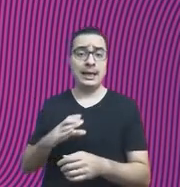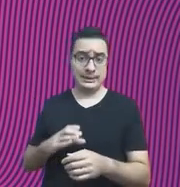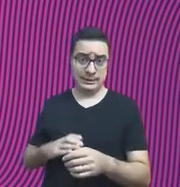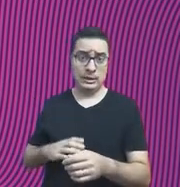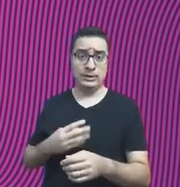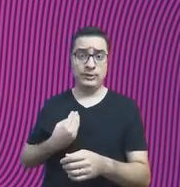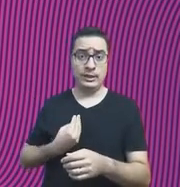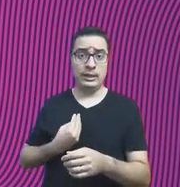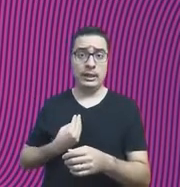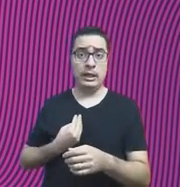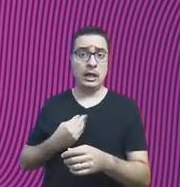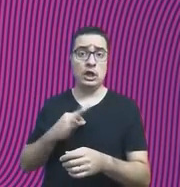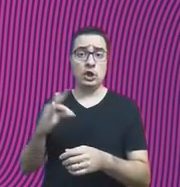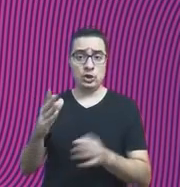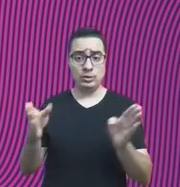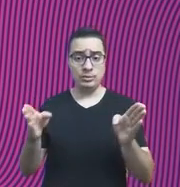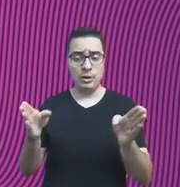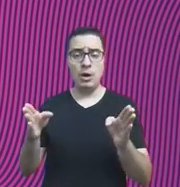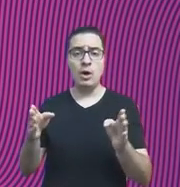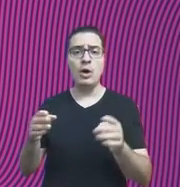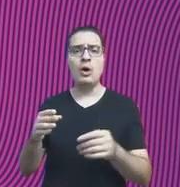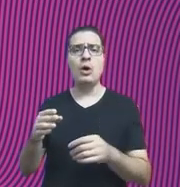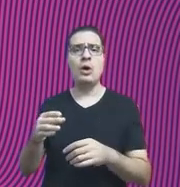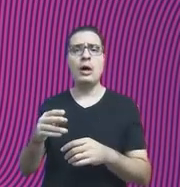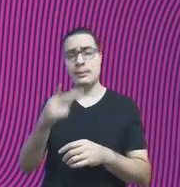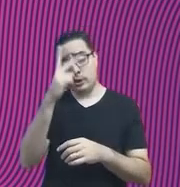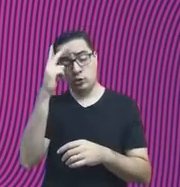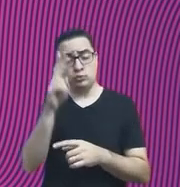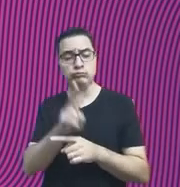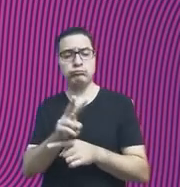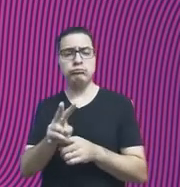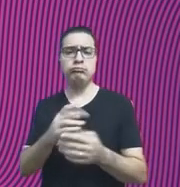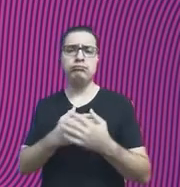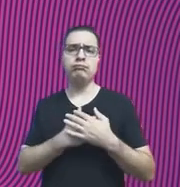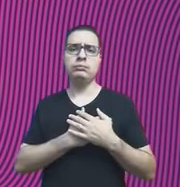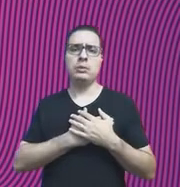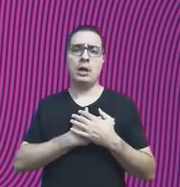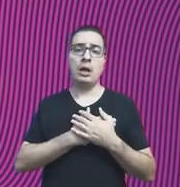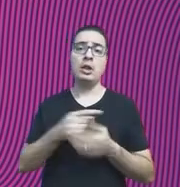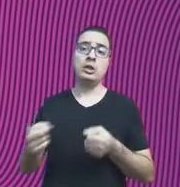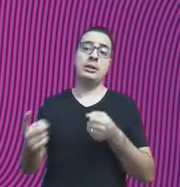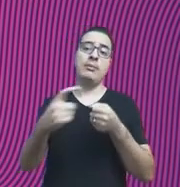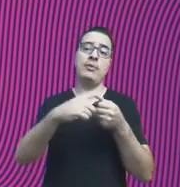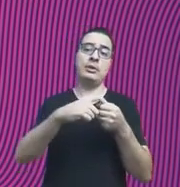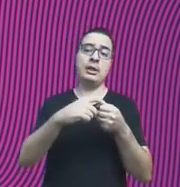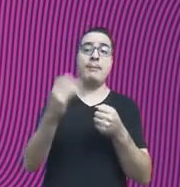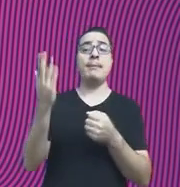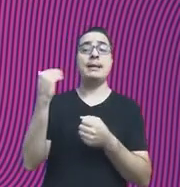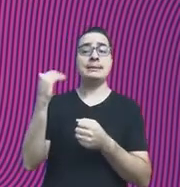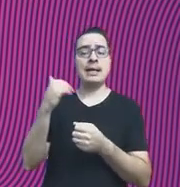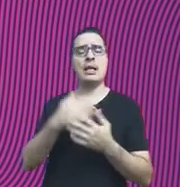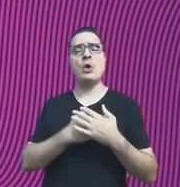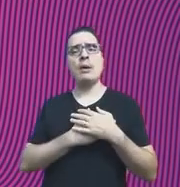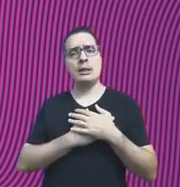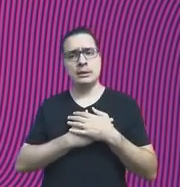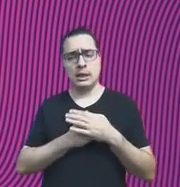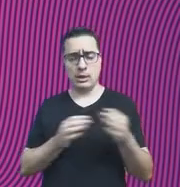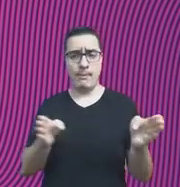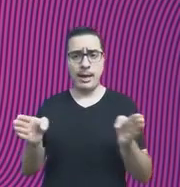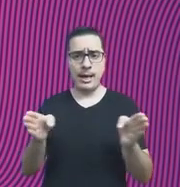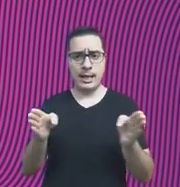compaixão. Quer dizer, no fundo, nós estamos fazendo um resgate da compaixão. A compaixão foi aquele driver que, durante